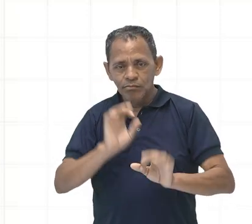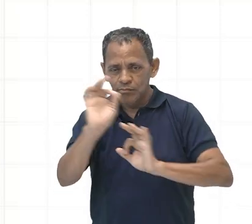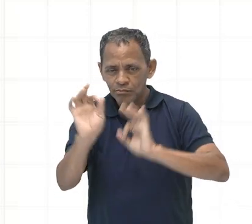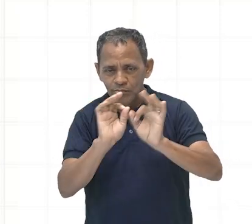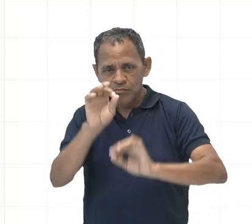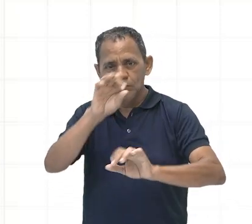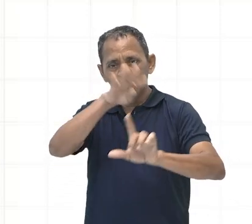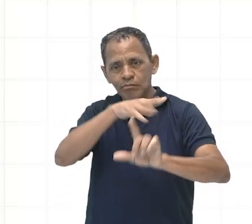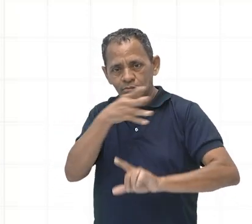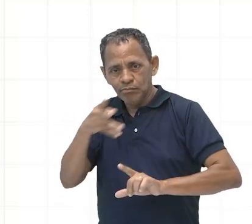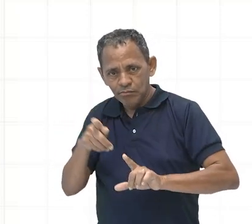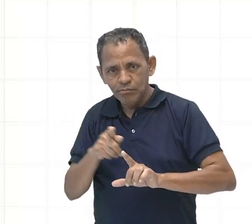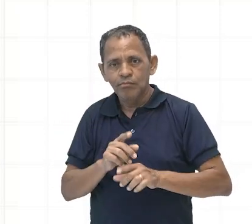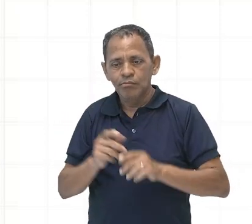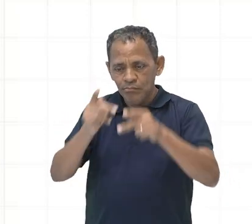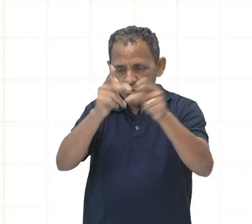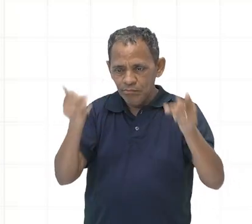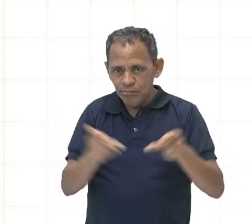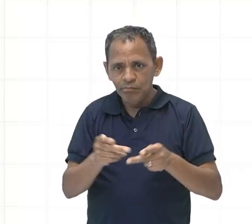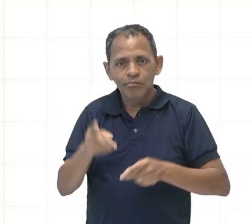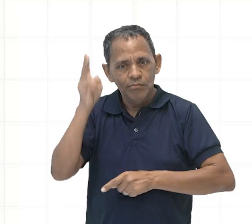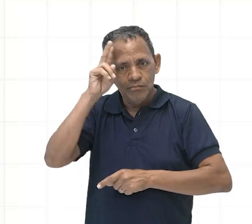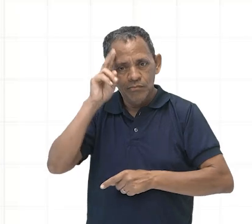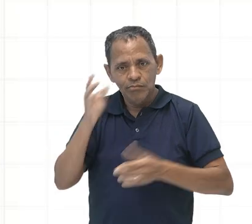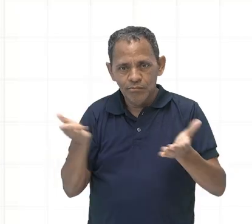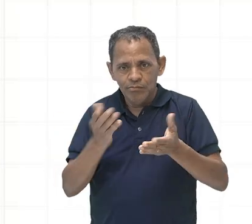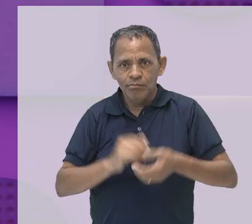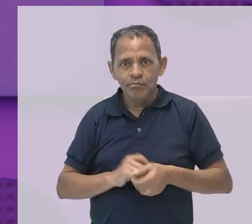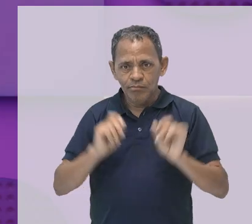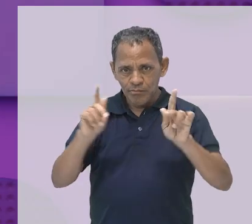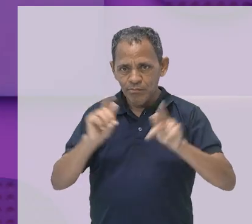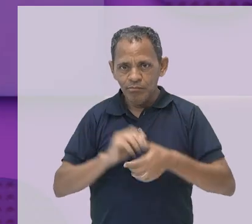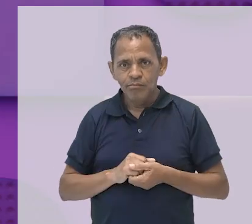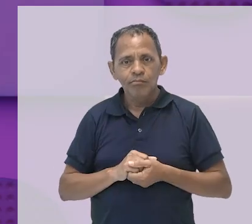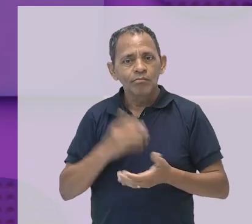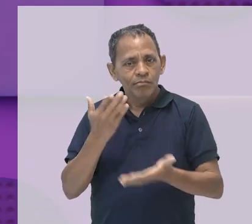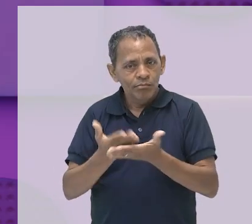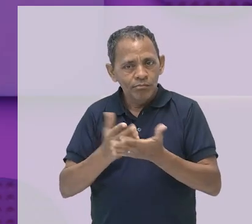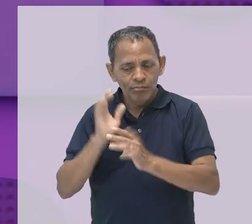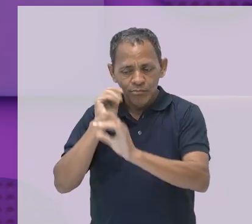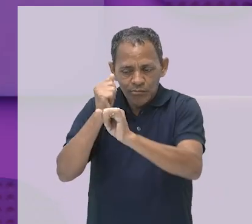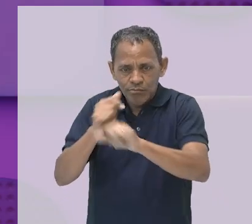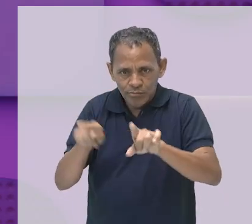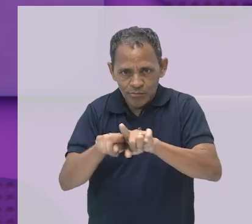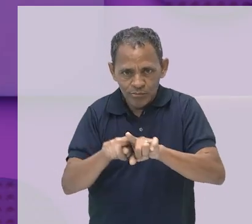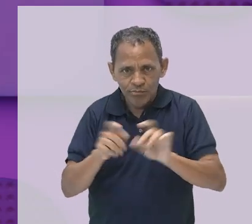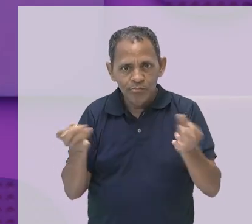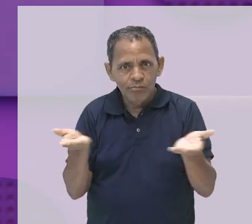colunas e um gráfico de setores, e agora nós só recordamos. Beleza? Então,